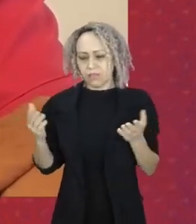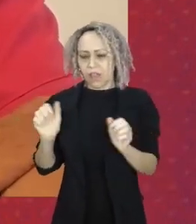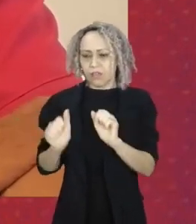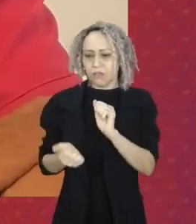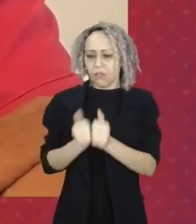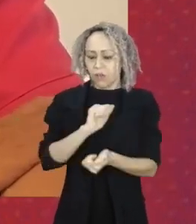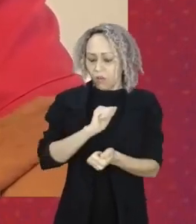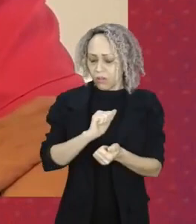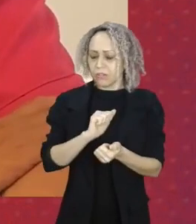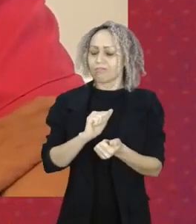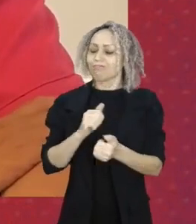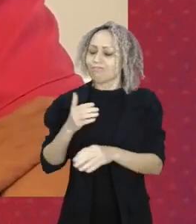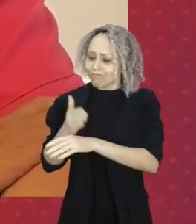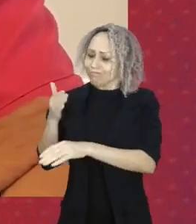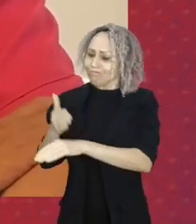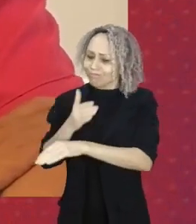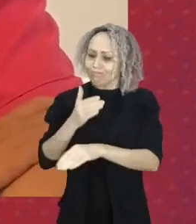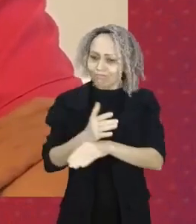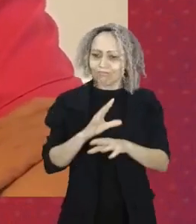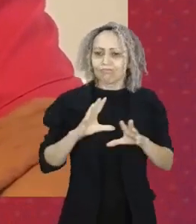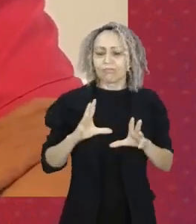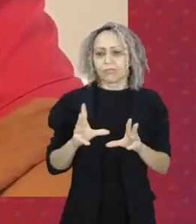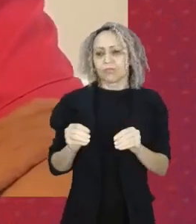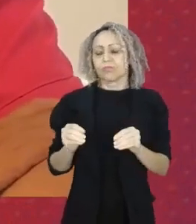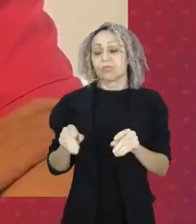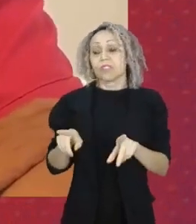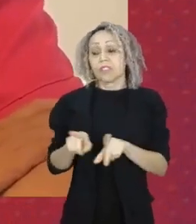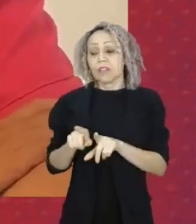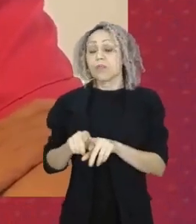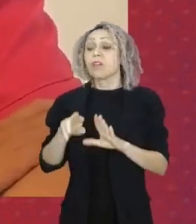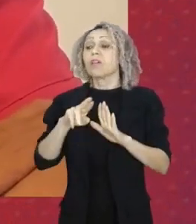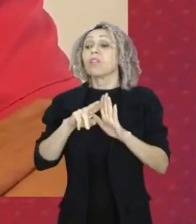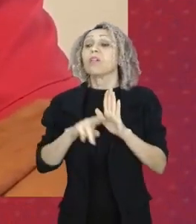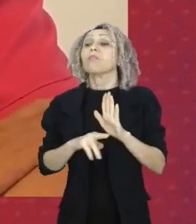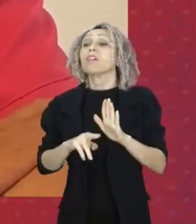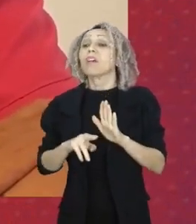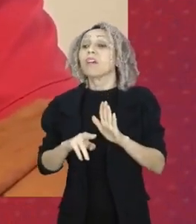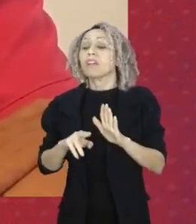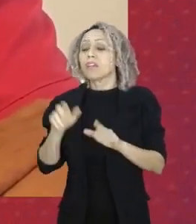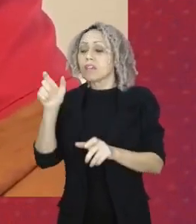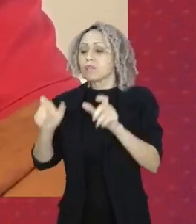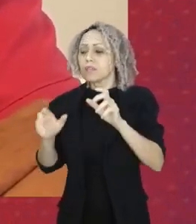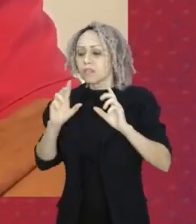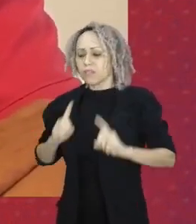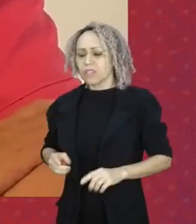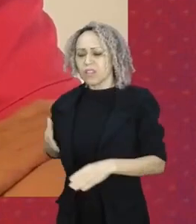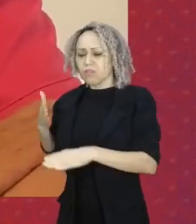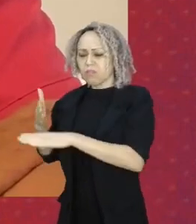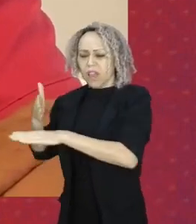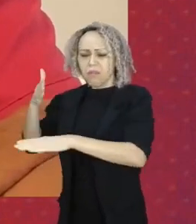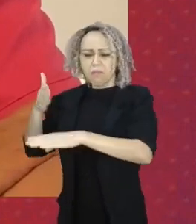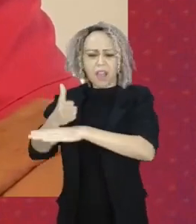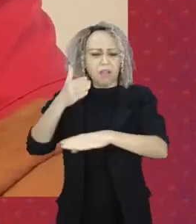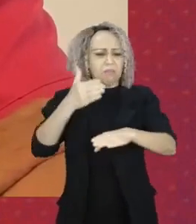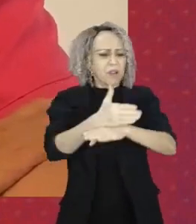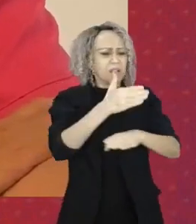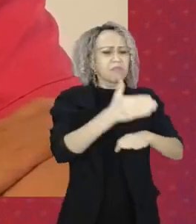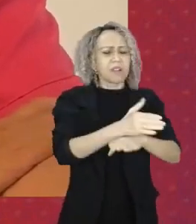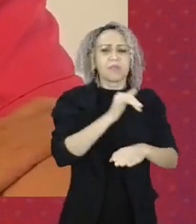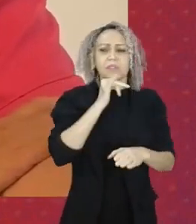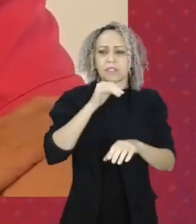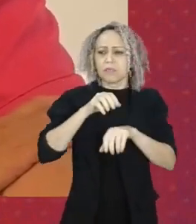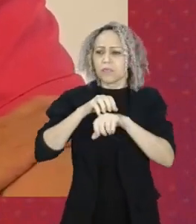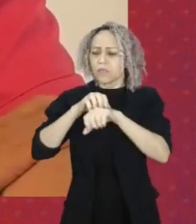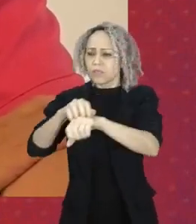normas gerais de acessibilidade nos espaços físicos, nos transportes, na comunicação,